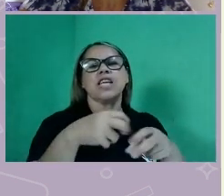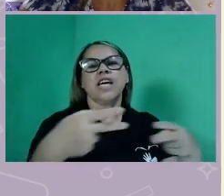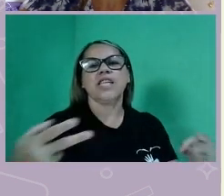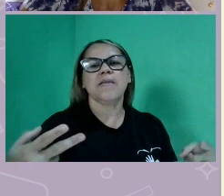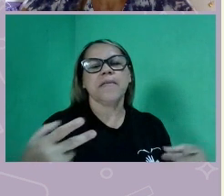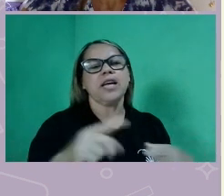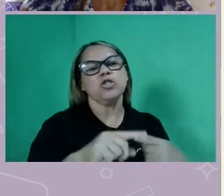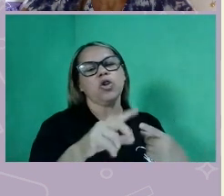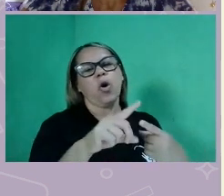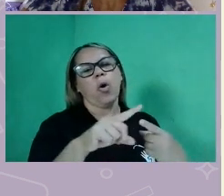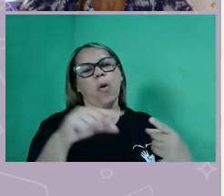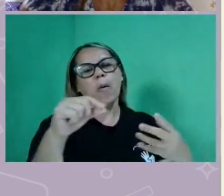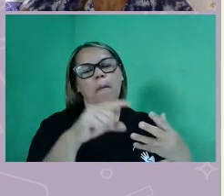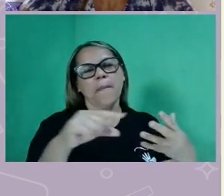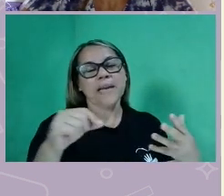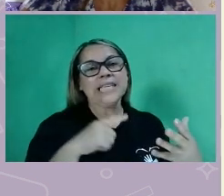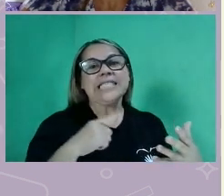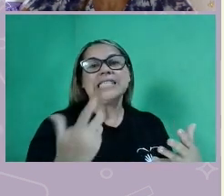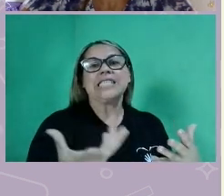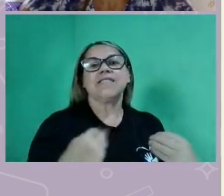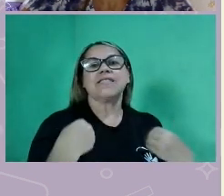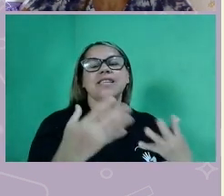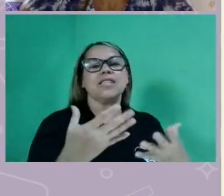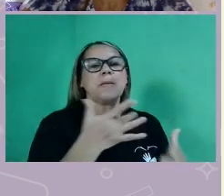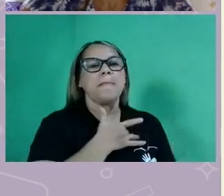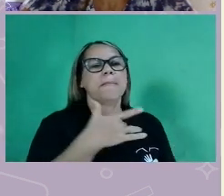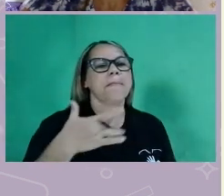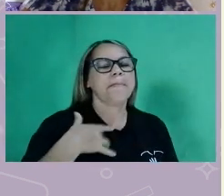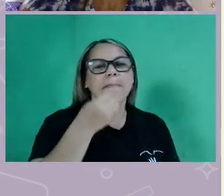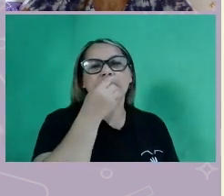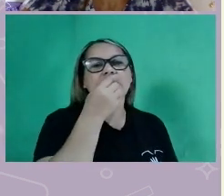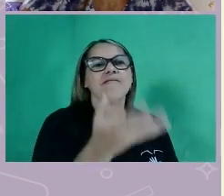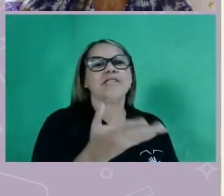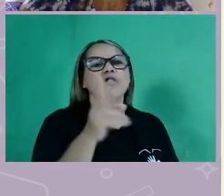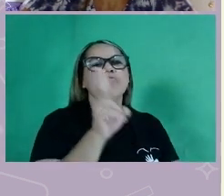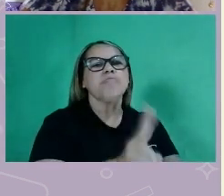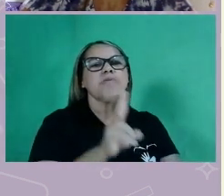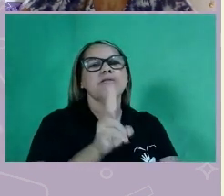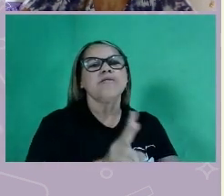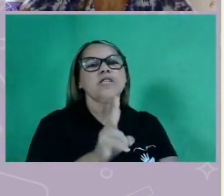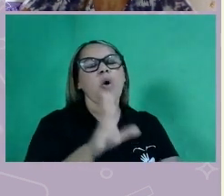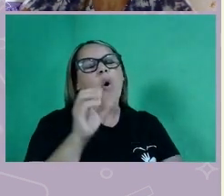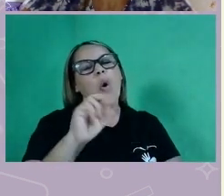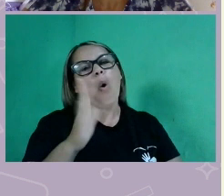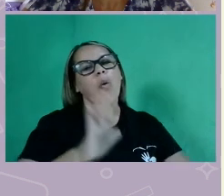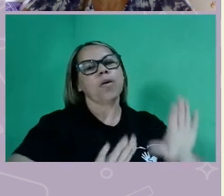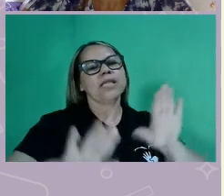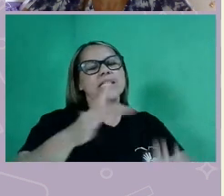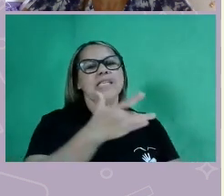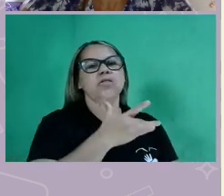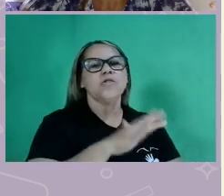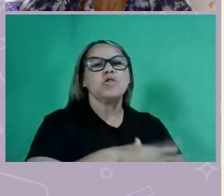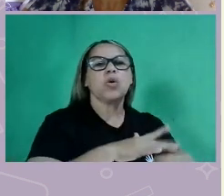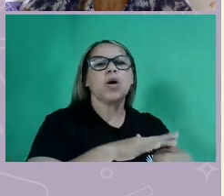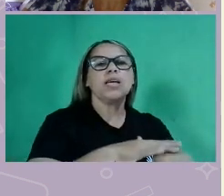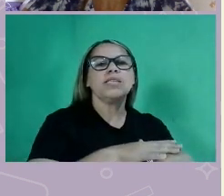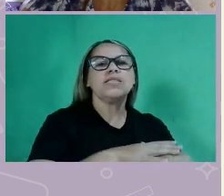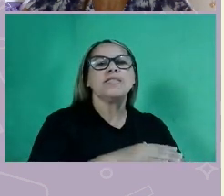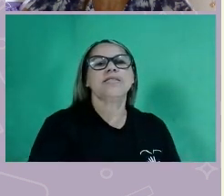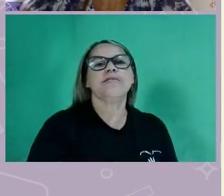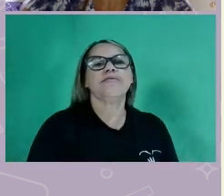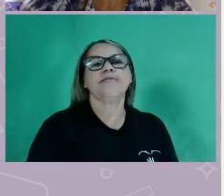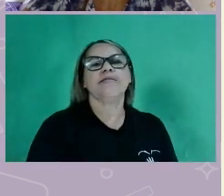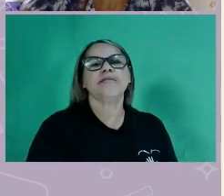vegetais que trazem benefícios à saúde prevenindo ou tratando doenças a quercetina é um